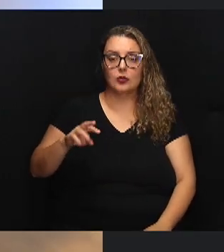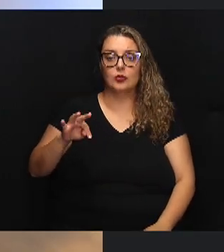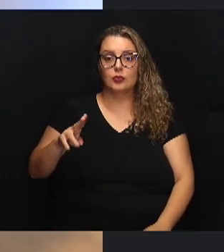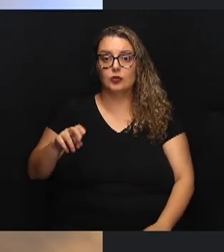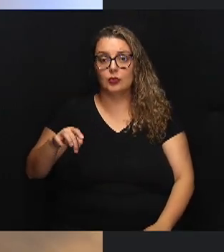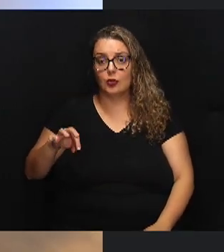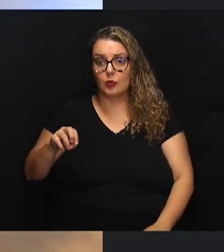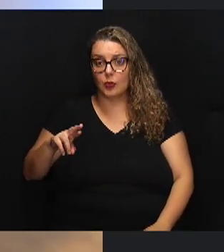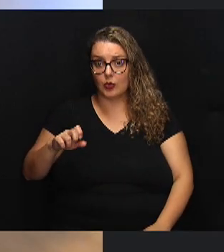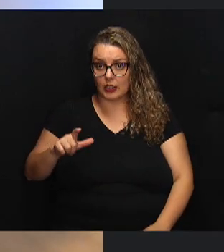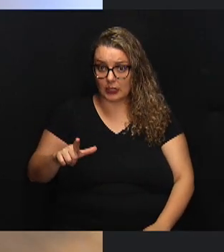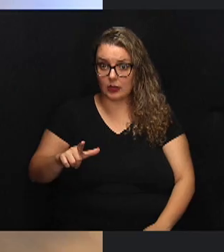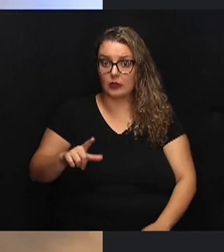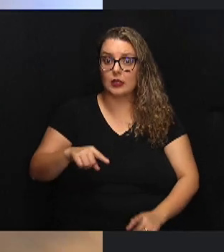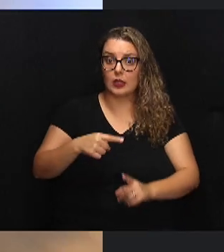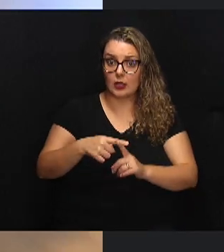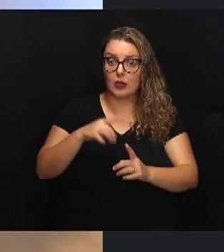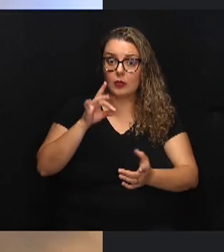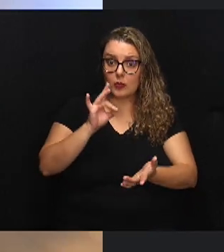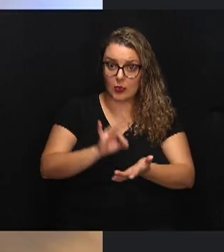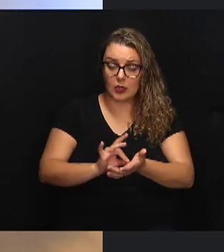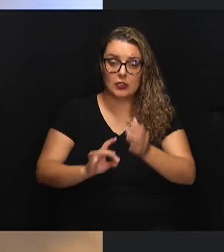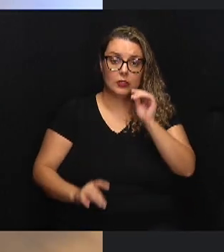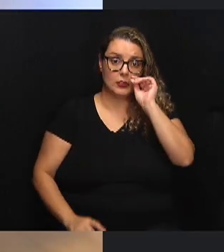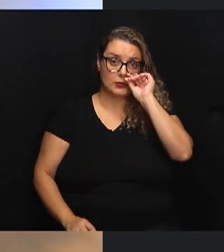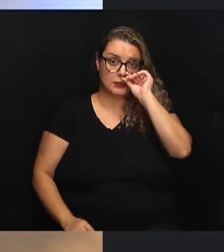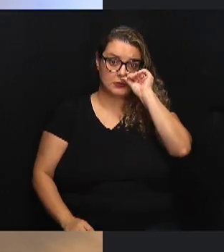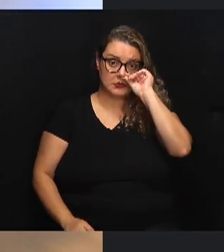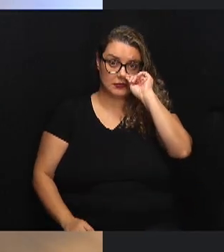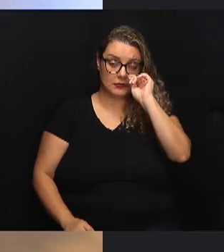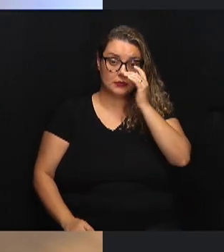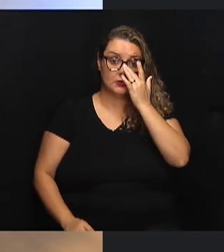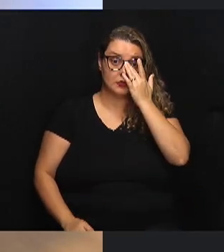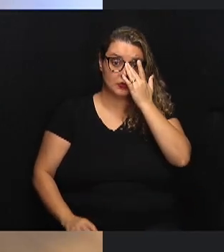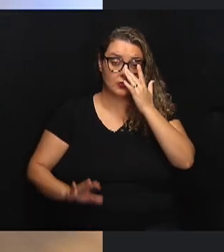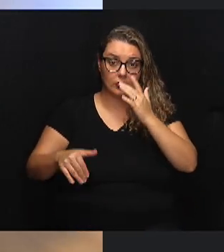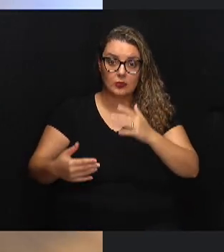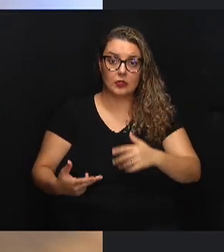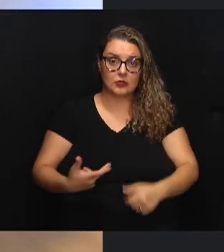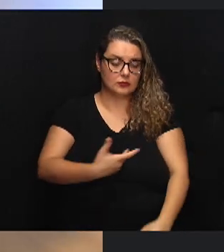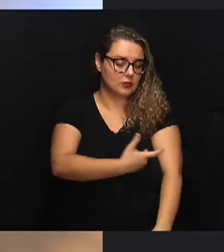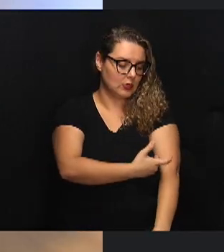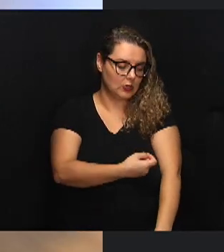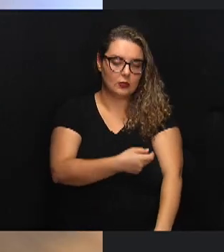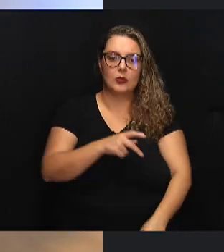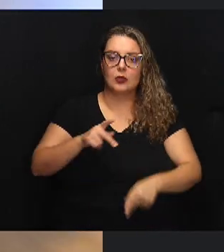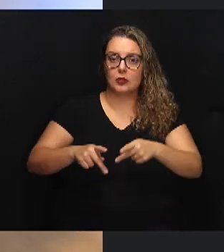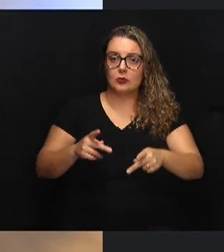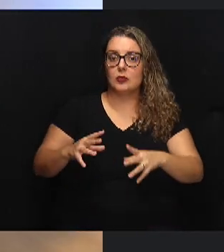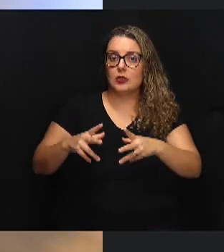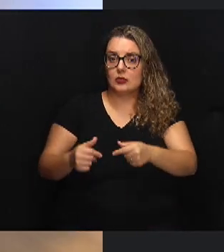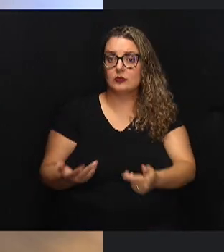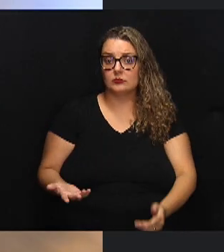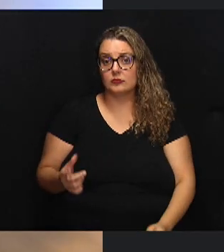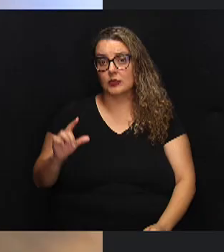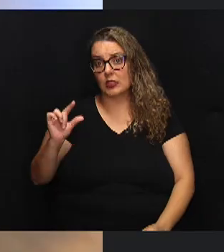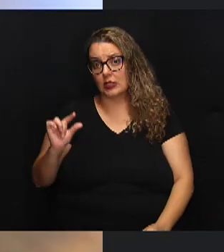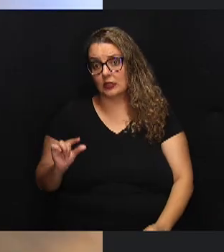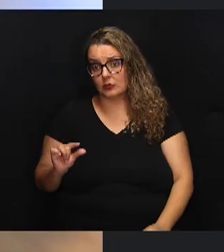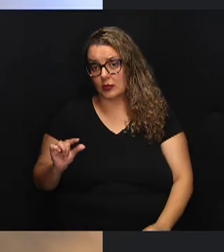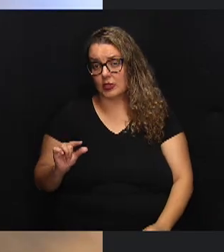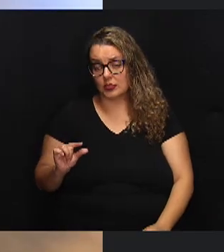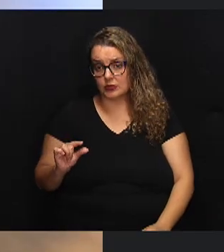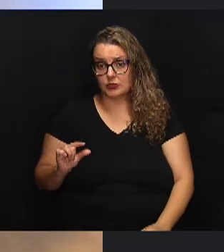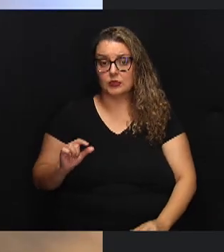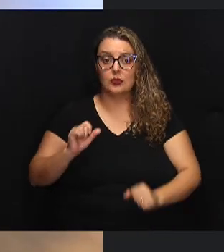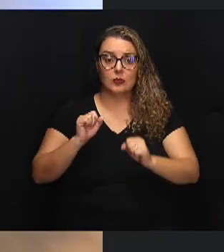verdadeiramente positivo, né, para câncer, quando é coletado em um paciente da população geral, ele é muito baixo. Então